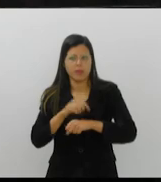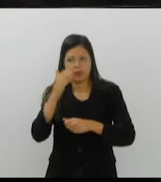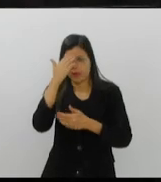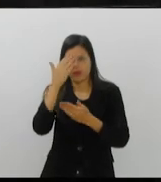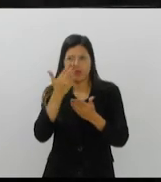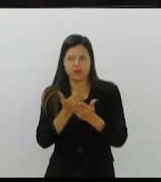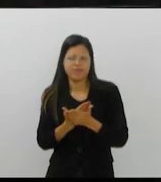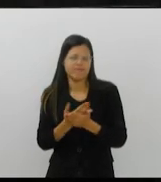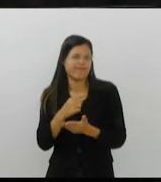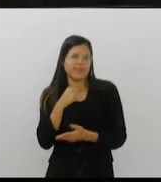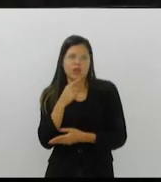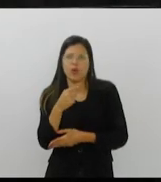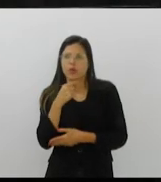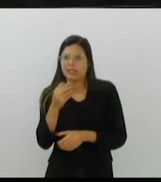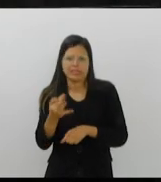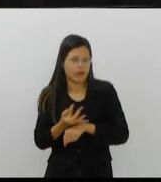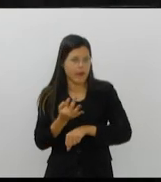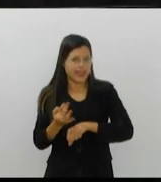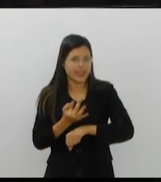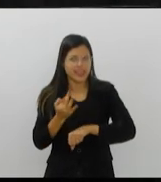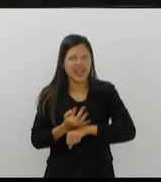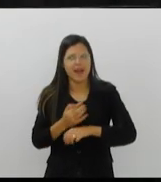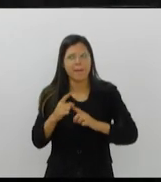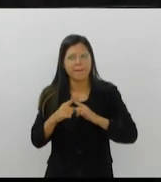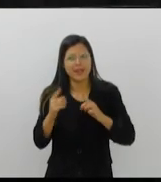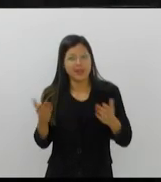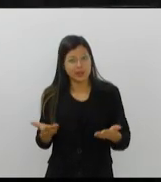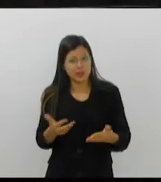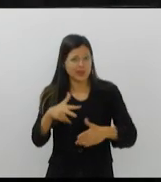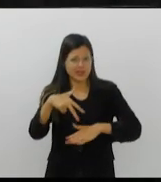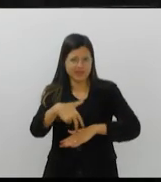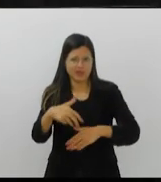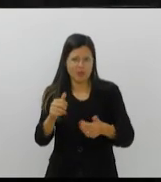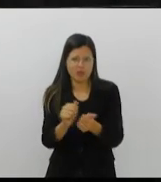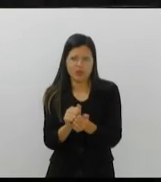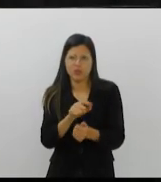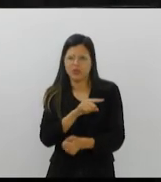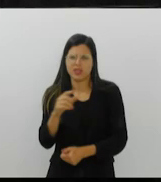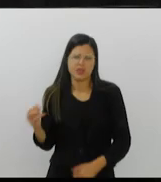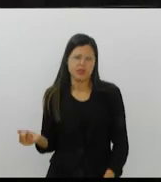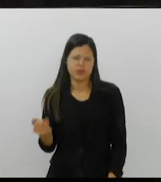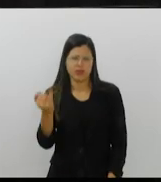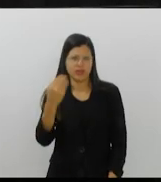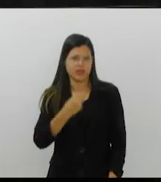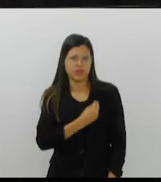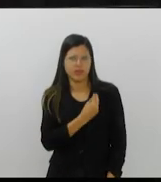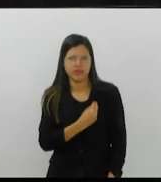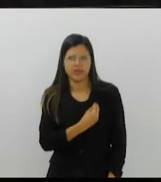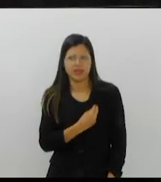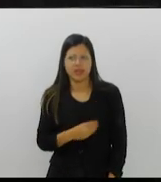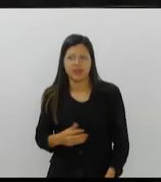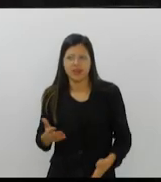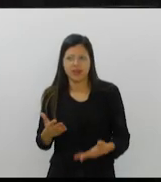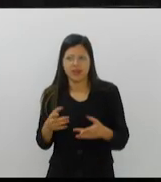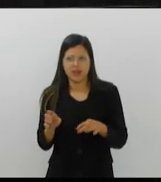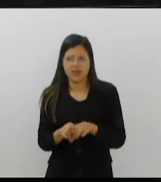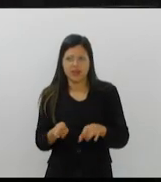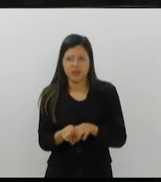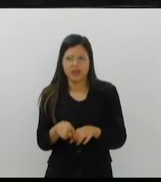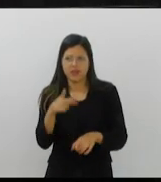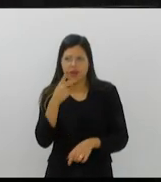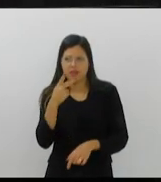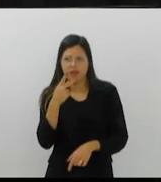pudesse suportar, mas estamos aqui hoje, vocês são fundamentais também em minha vida. Eu gostaria também de mencionar o meu